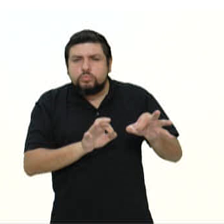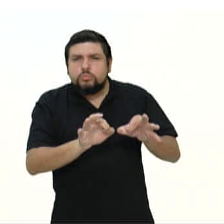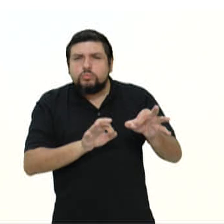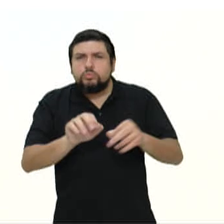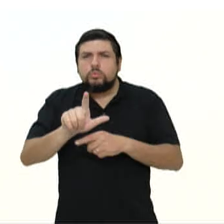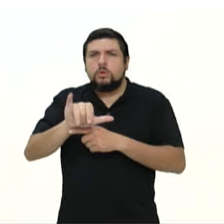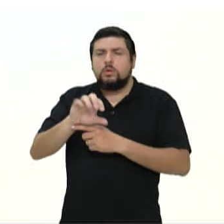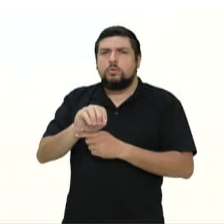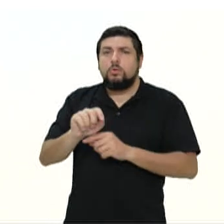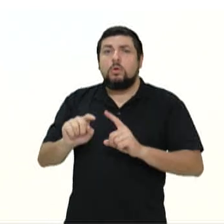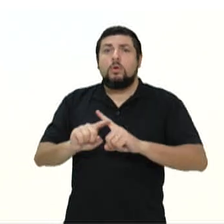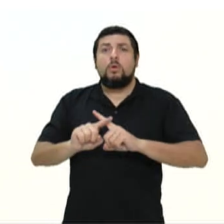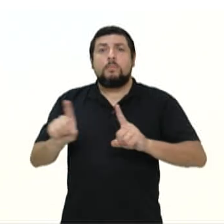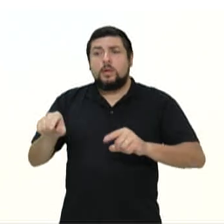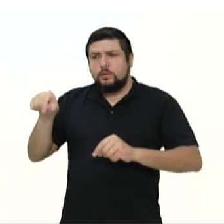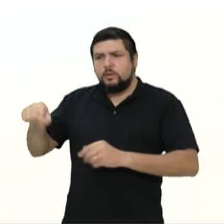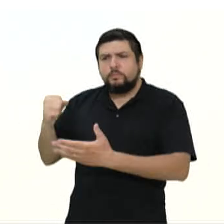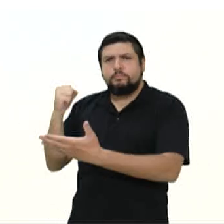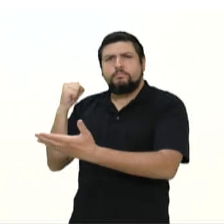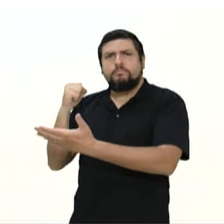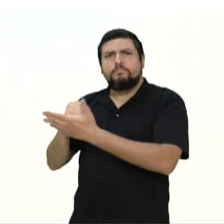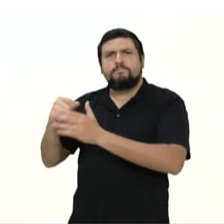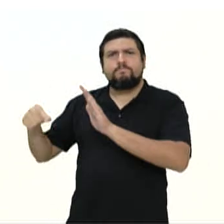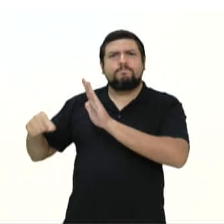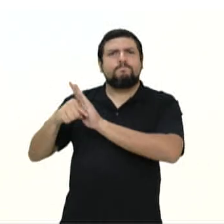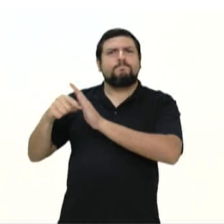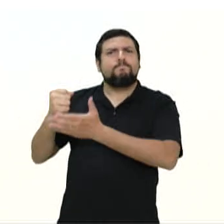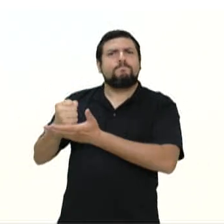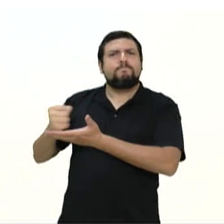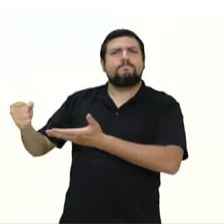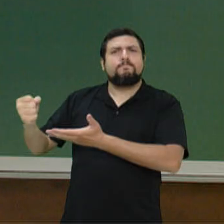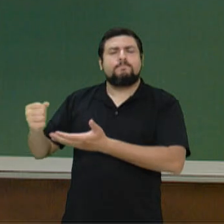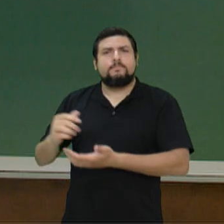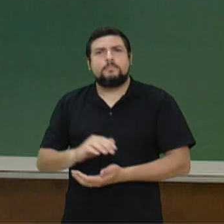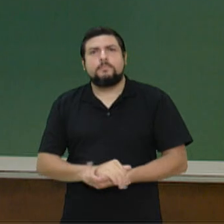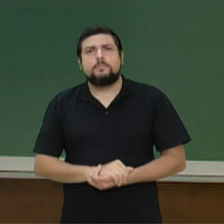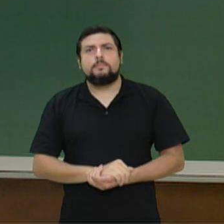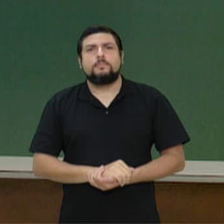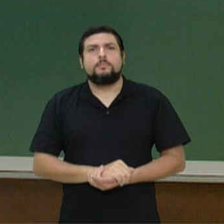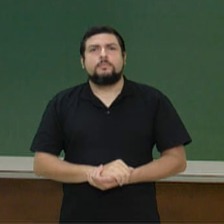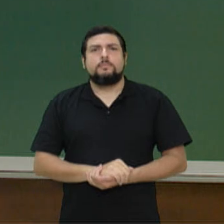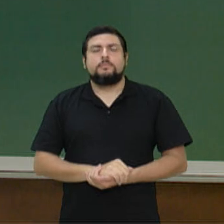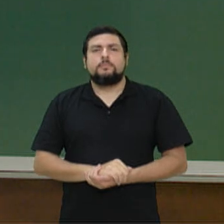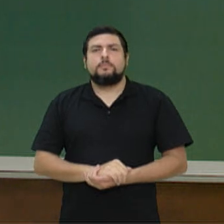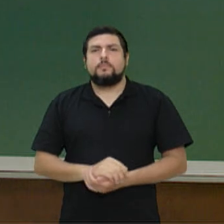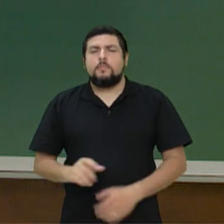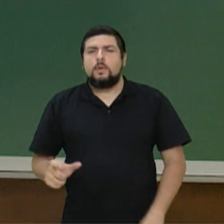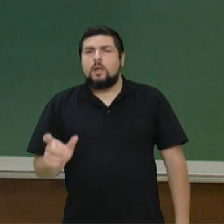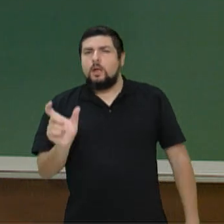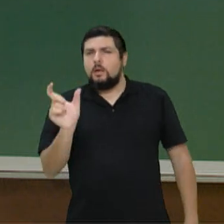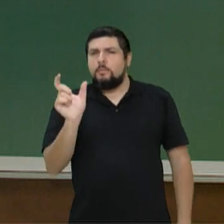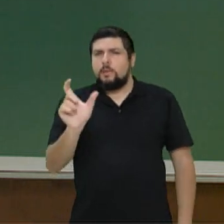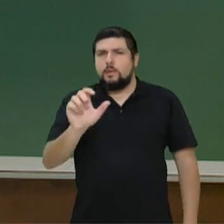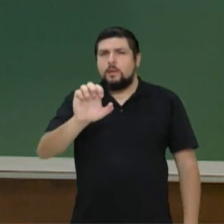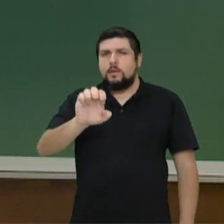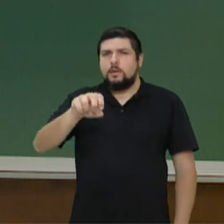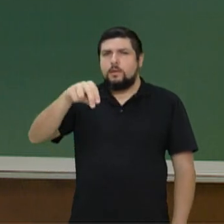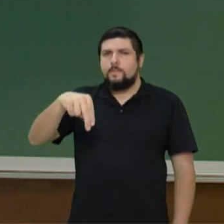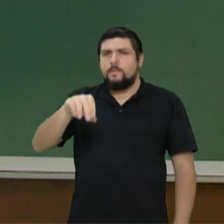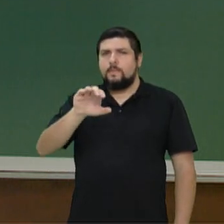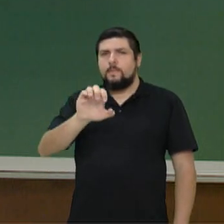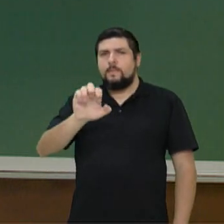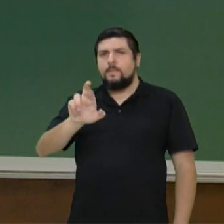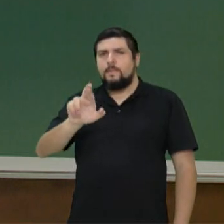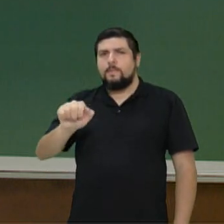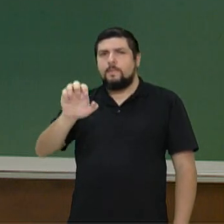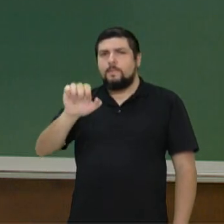a cicatriz ambiental deixada. Vamos ver a questão? A palavra encerramento, veja, ela